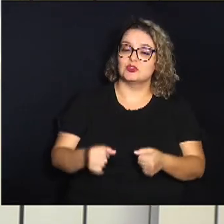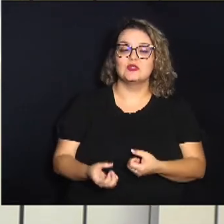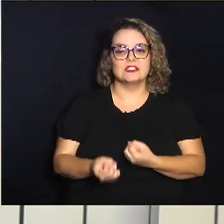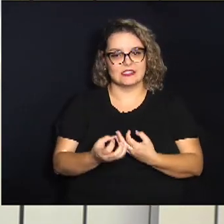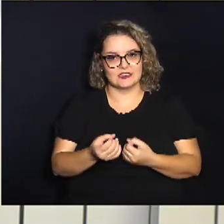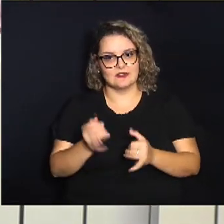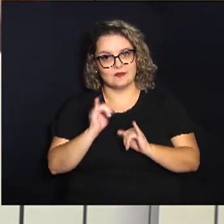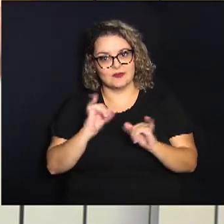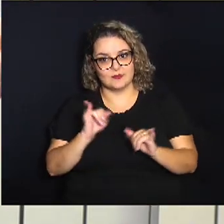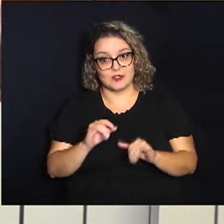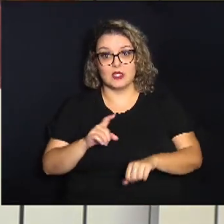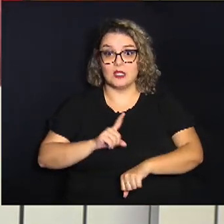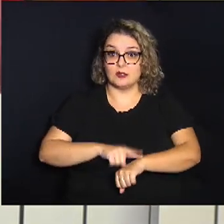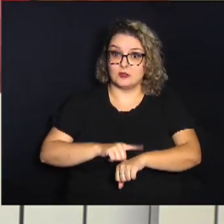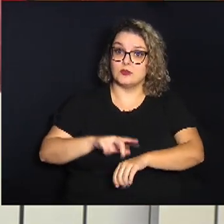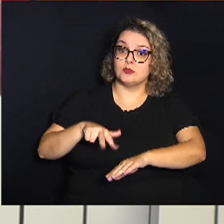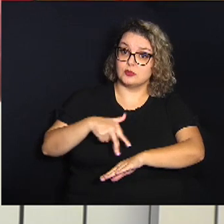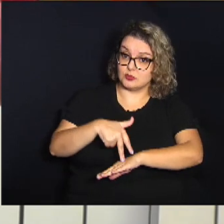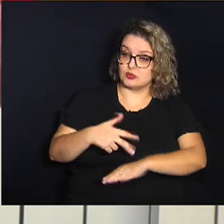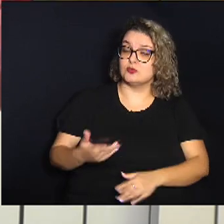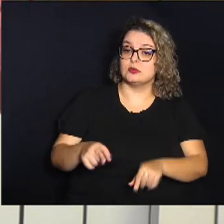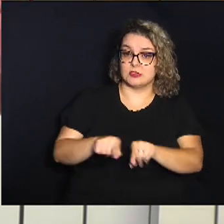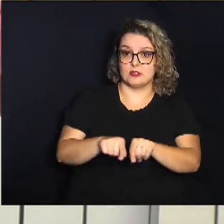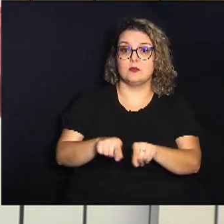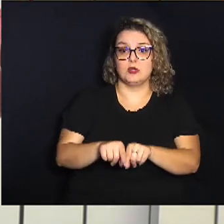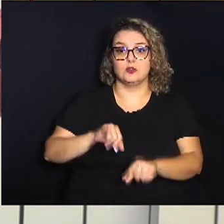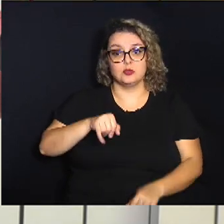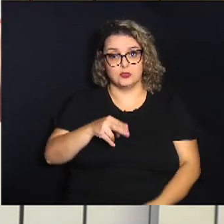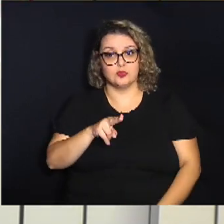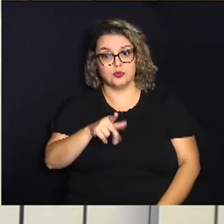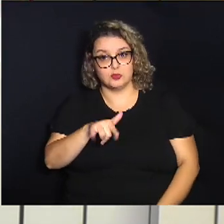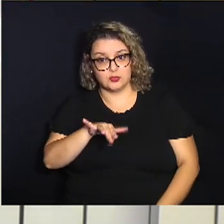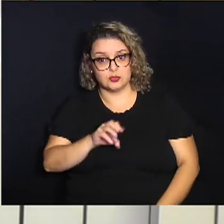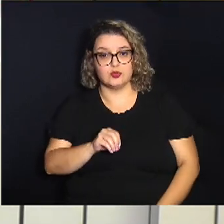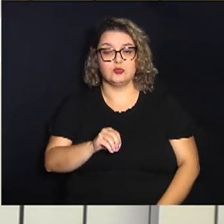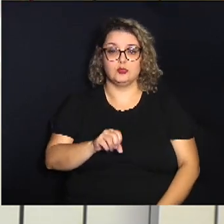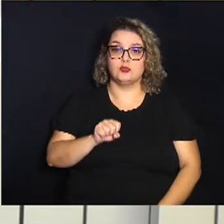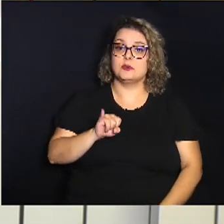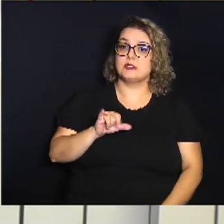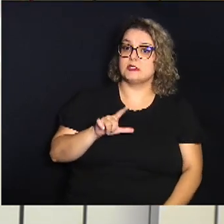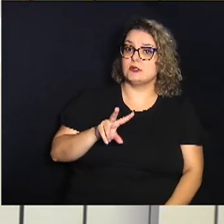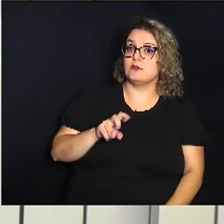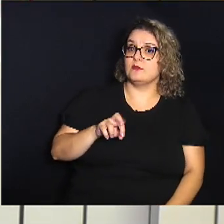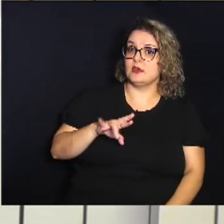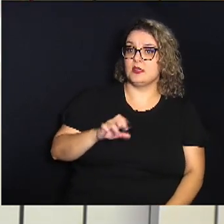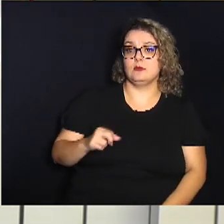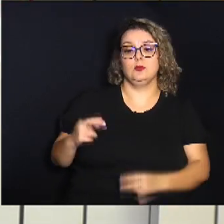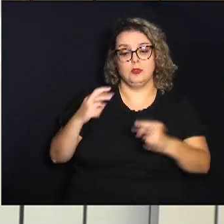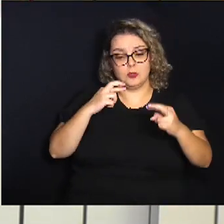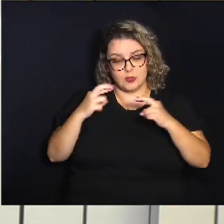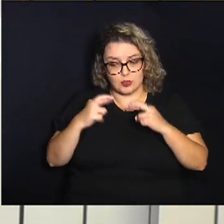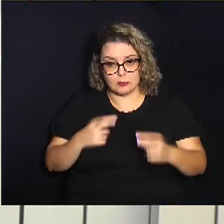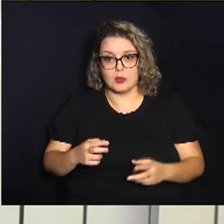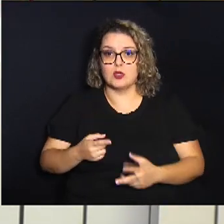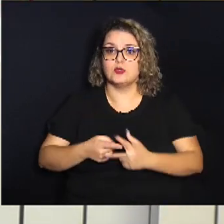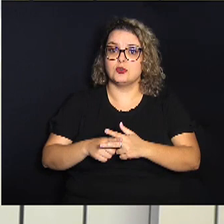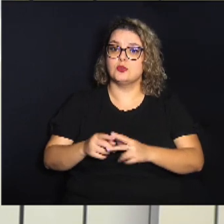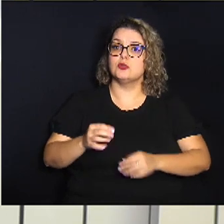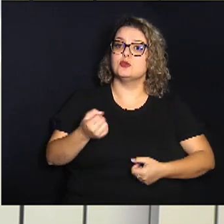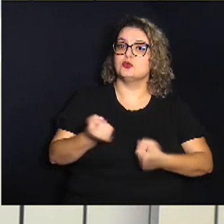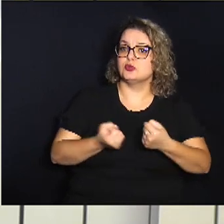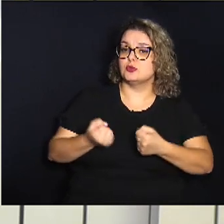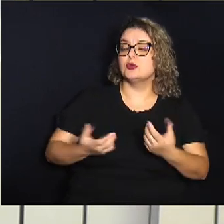informações a disponibilidade do tempo também do Júlio César Silveira ele que é inspetor de manutenção de